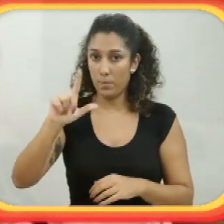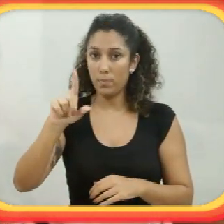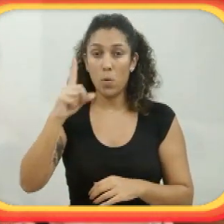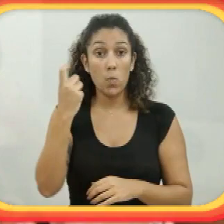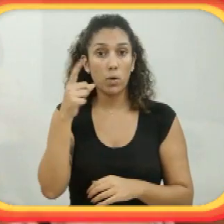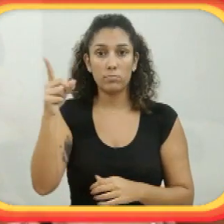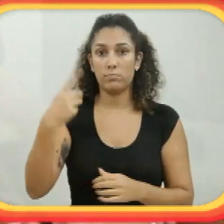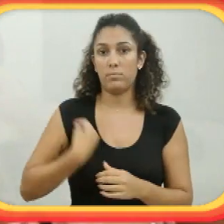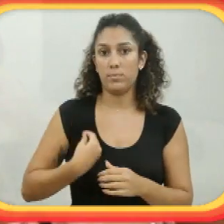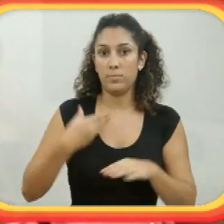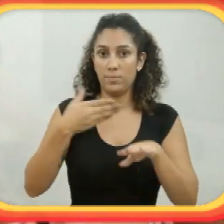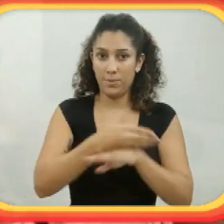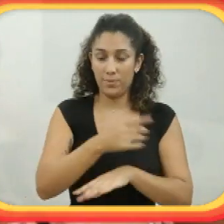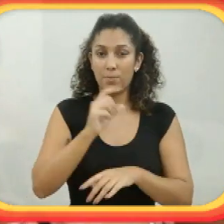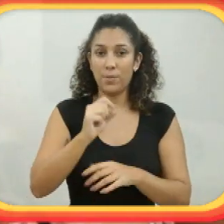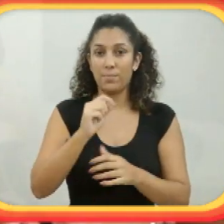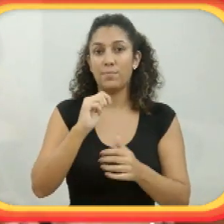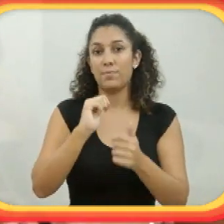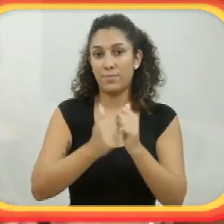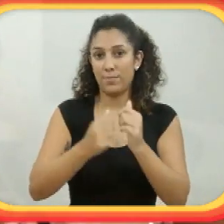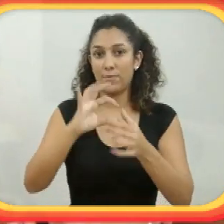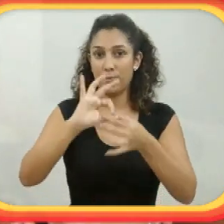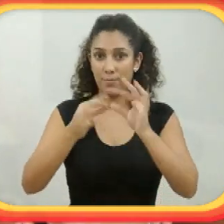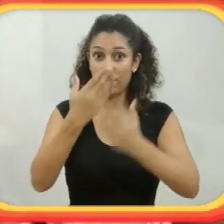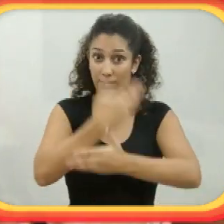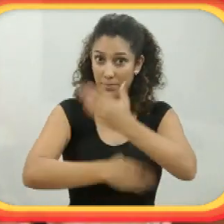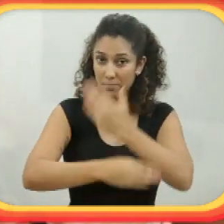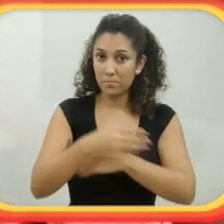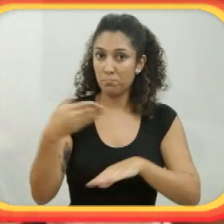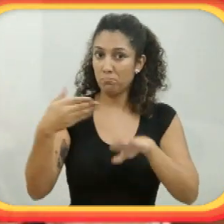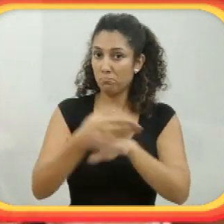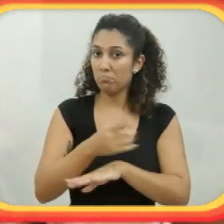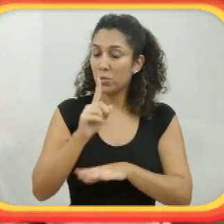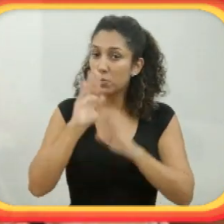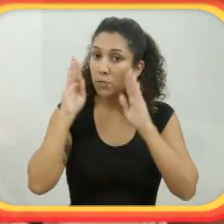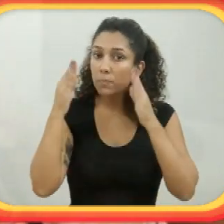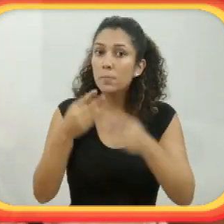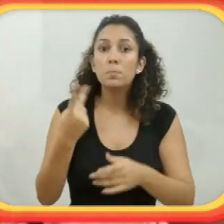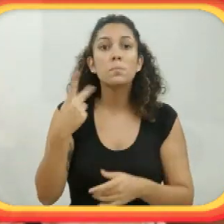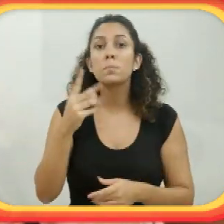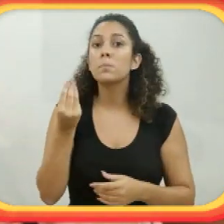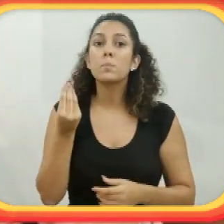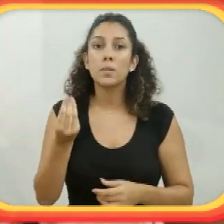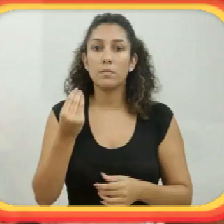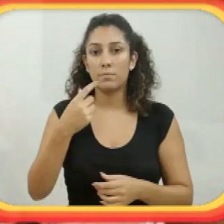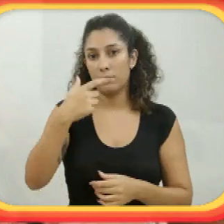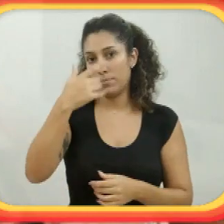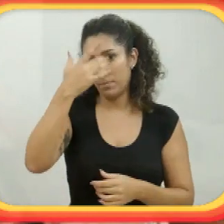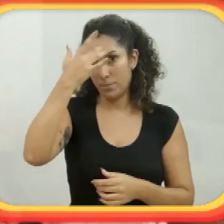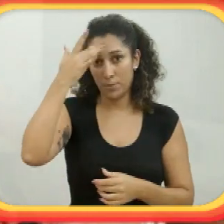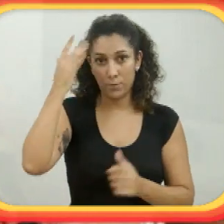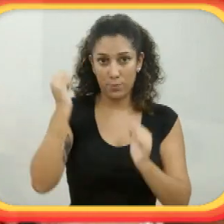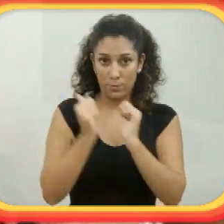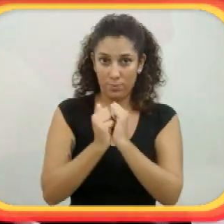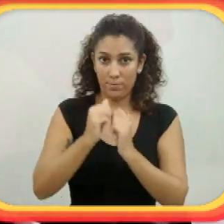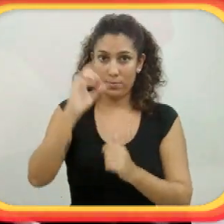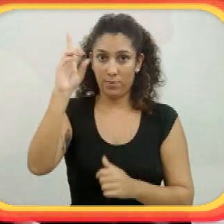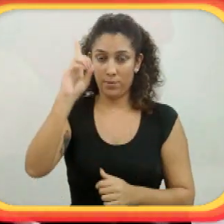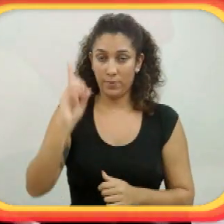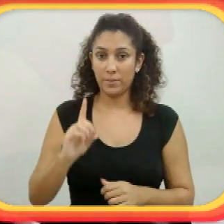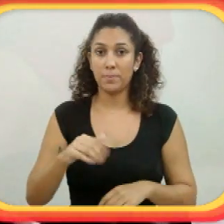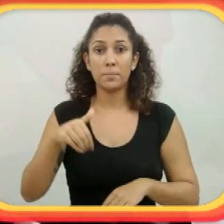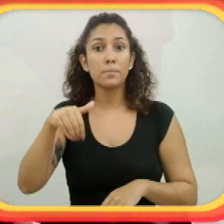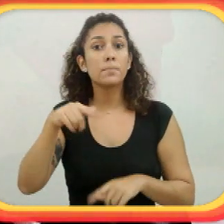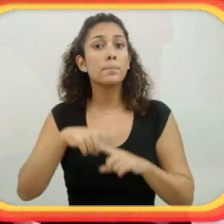em especial, ela foi concebida especificamente para as pessoas com deficiência visual, que é o goalball. É